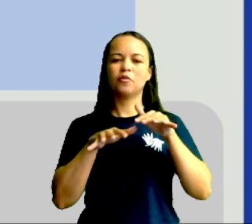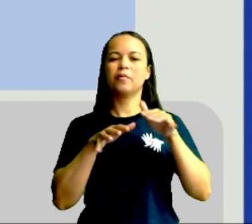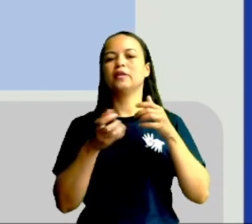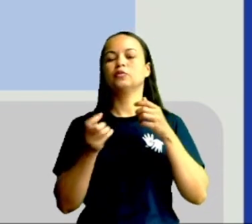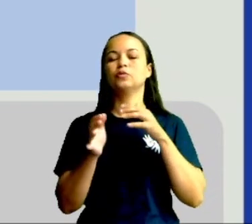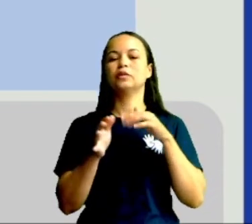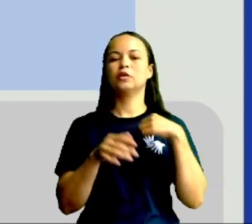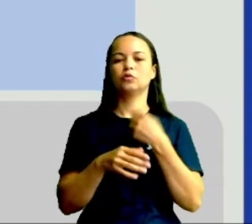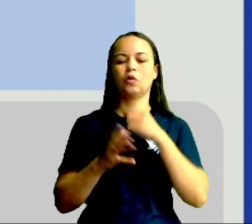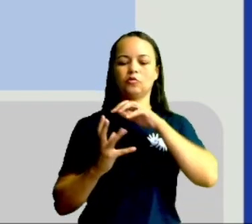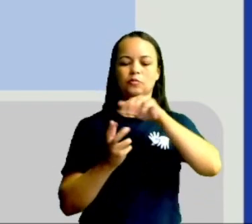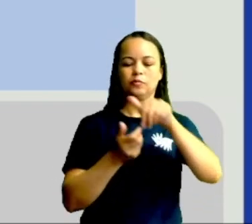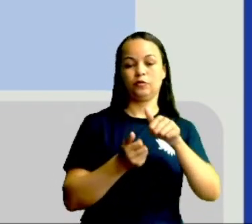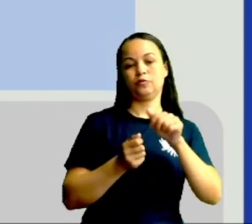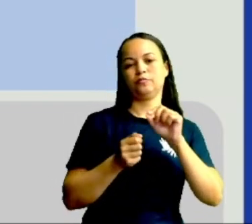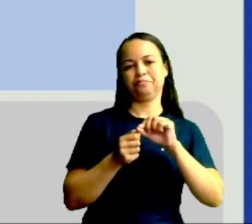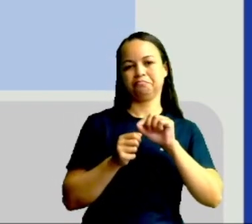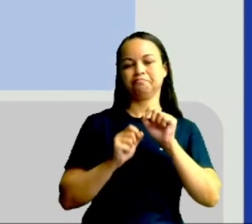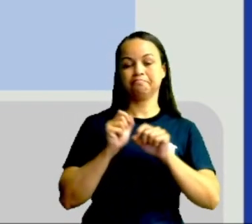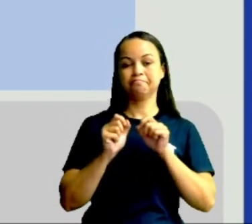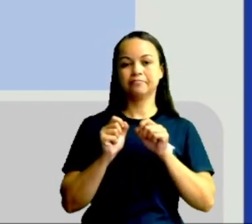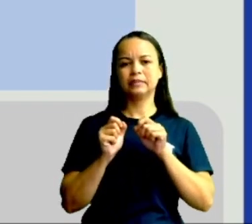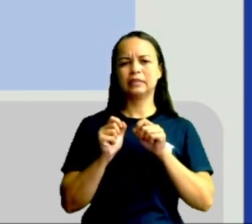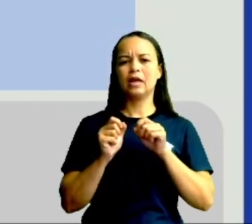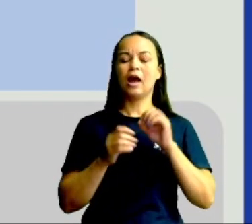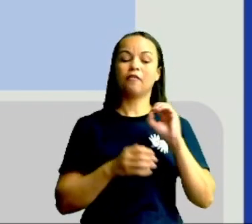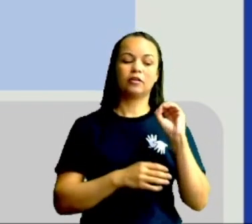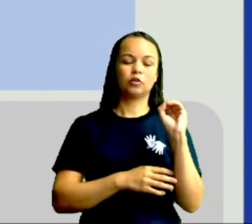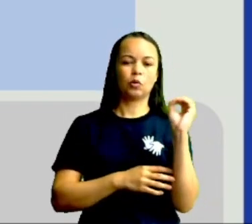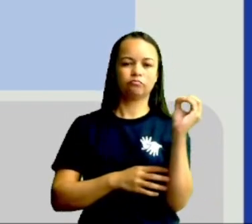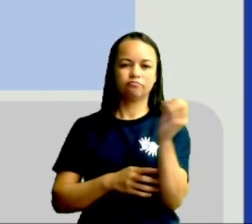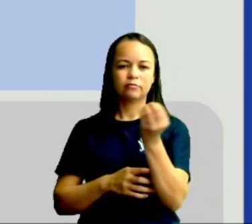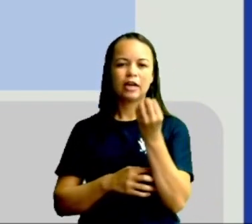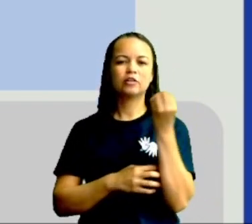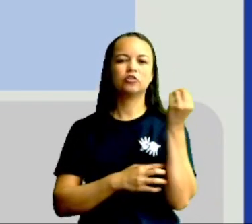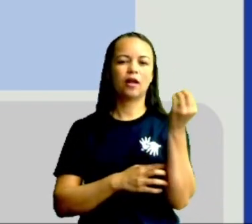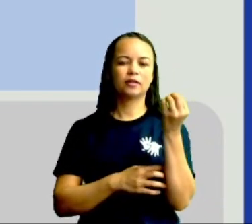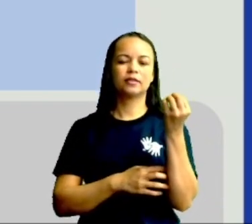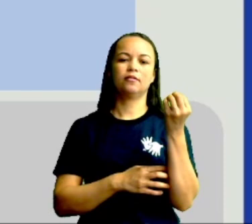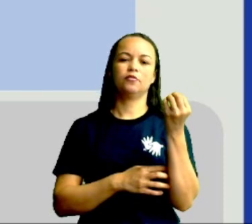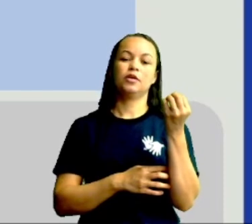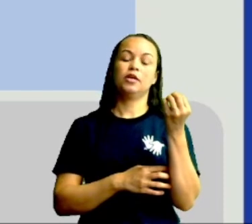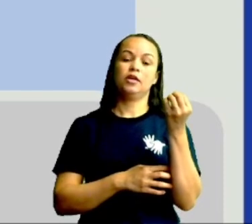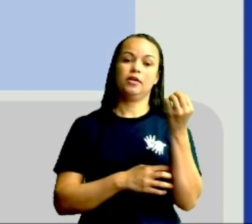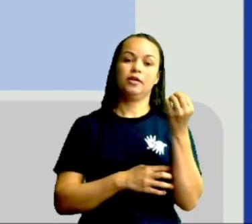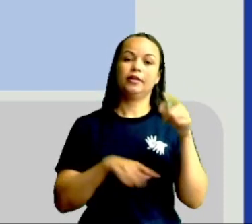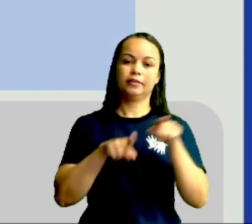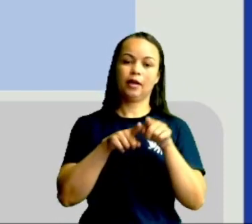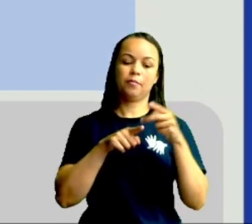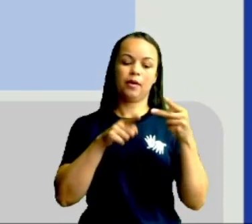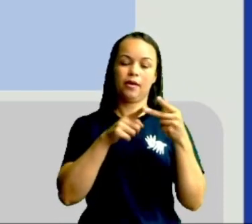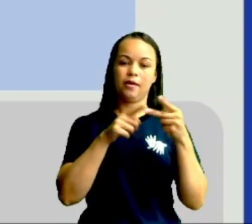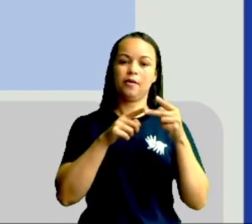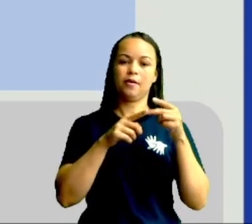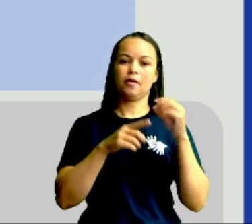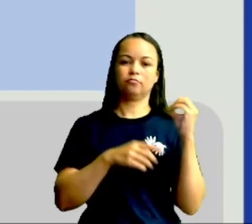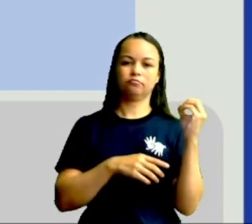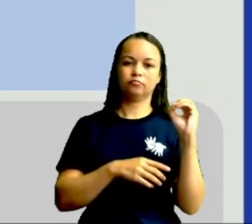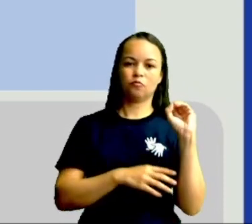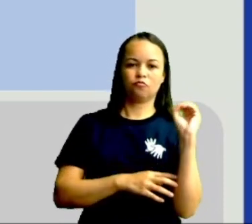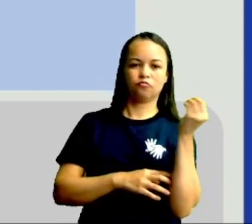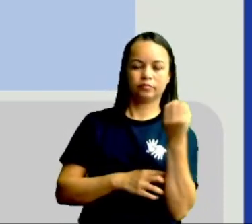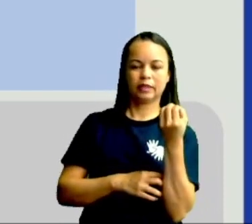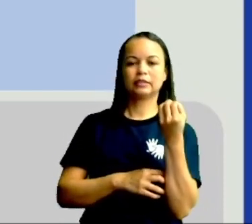Terra faz. E nós vimos que além do de translação e o movimento de rotação, ele faz mais 3 movimentos bem